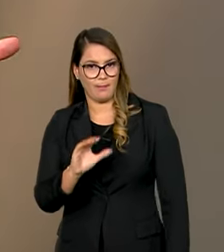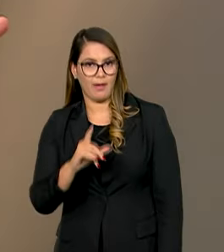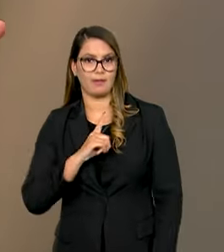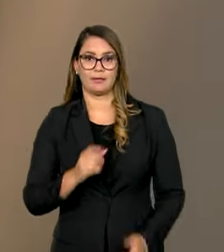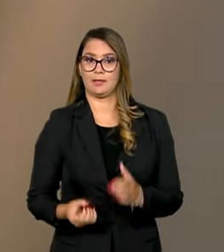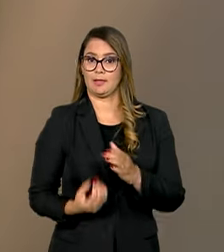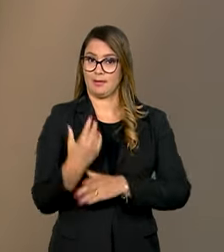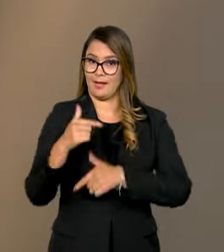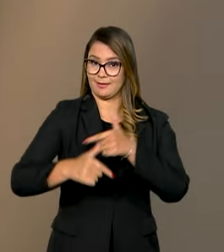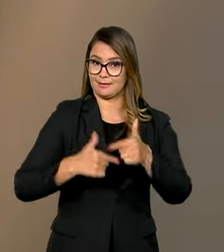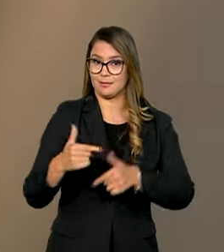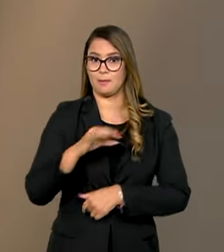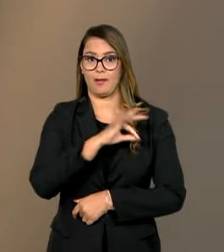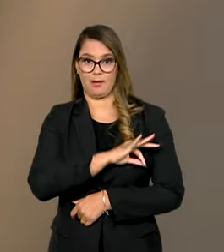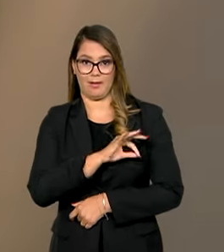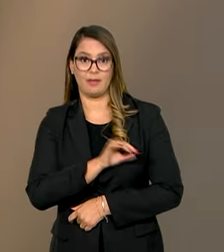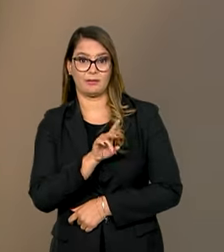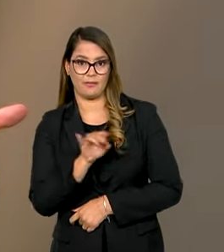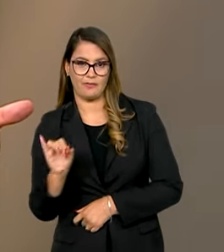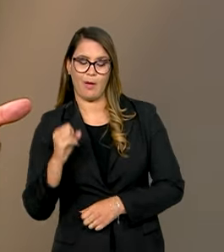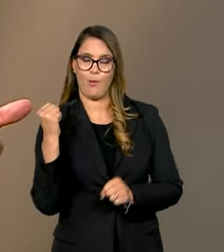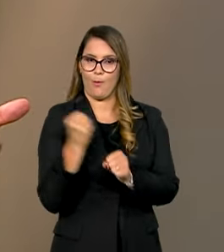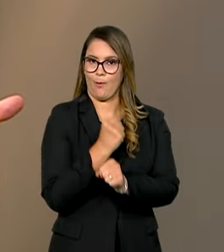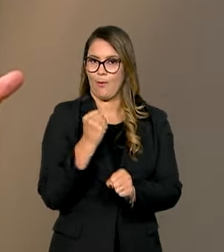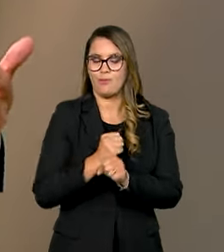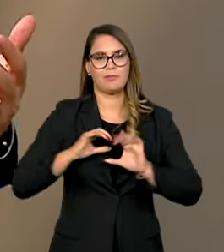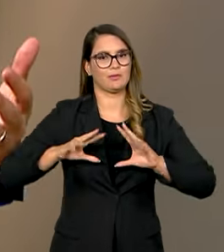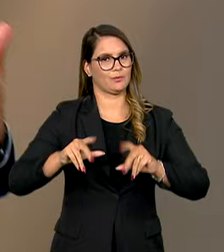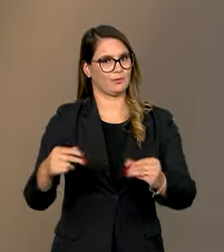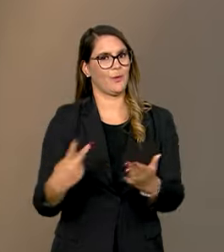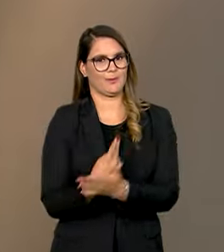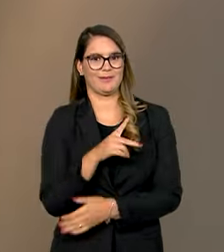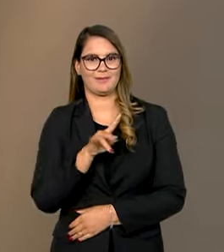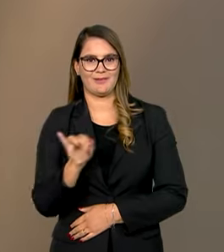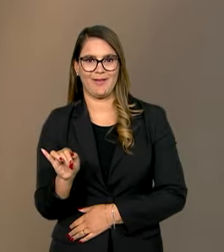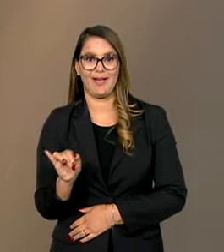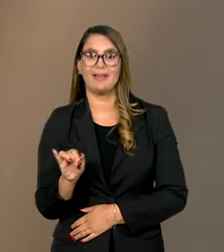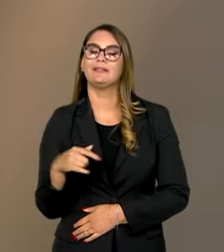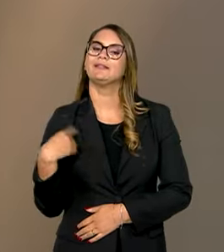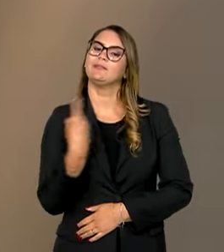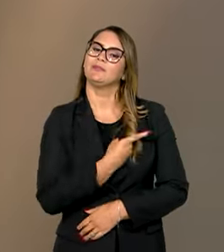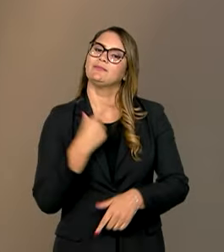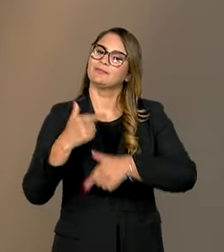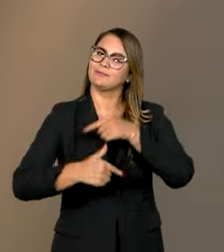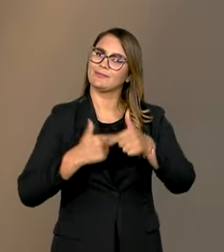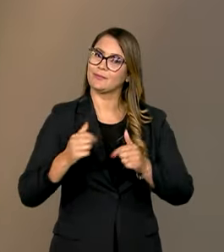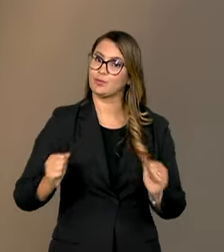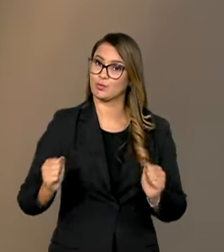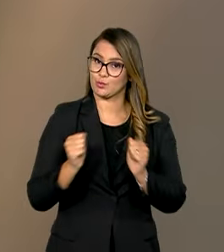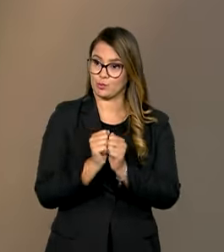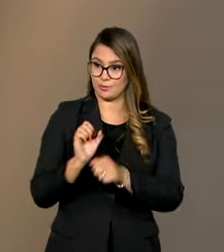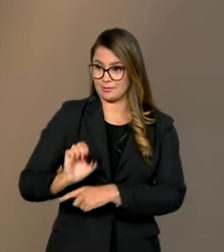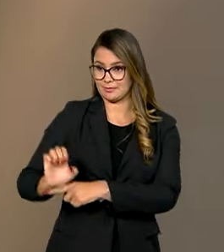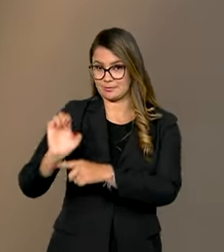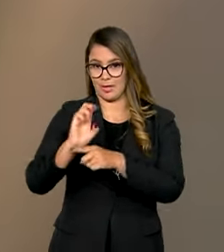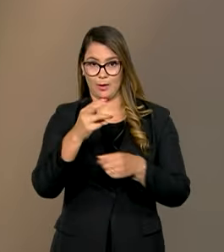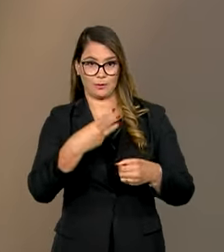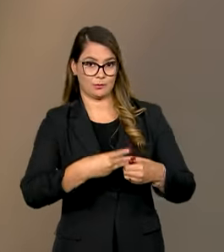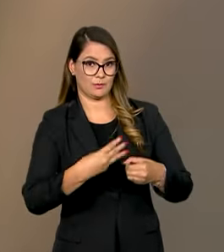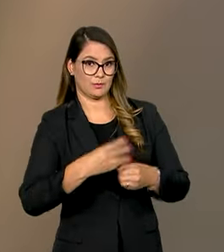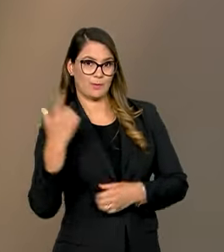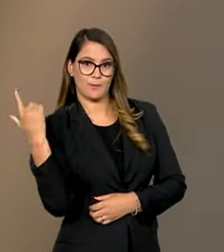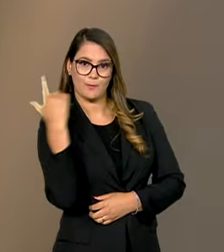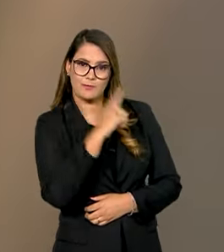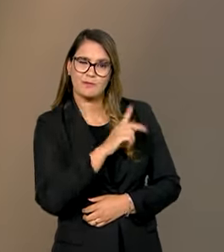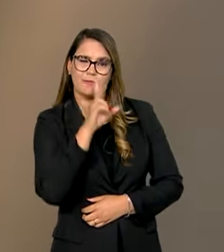de emprego e renda que vai gerar com essas obras todas que vão ser realizadas. E, como eu disse, e vamos trabalhar conjuntamente com estados e municípios para que a gente